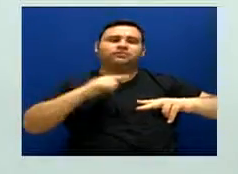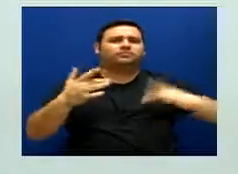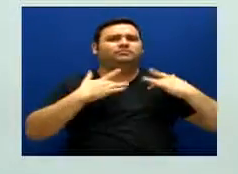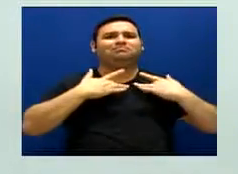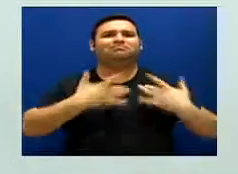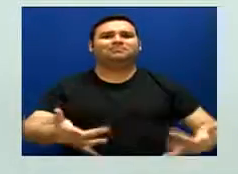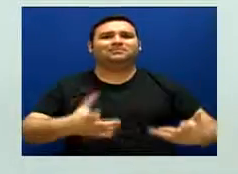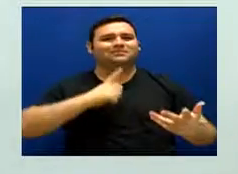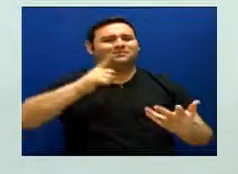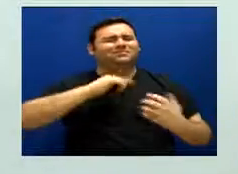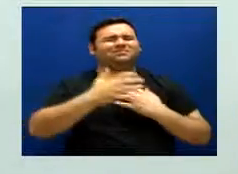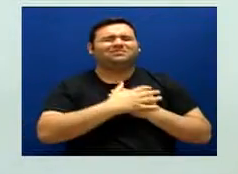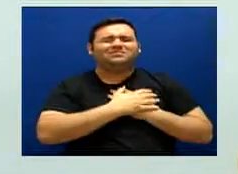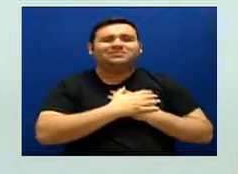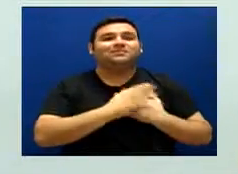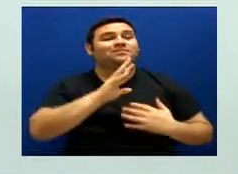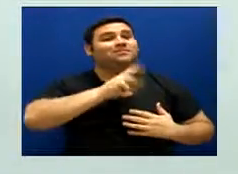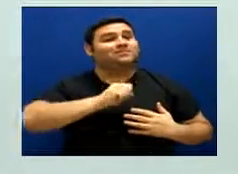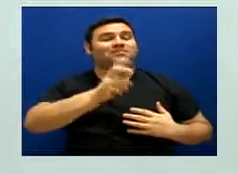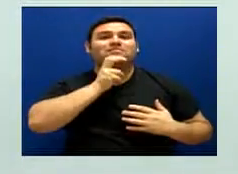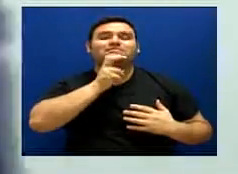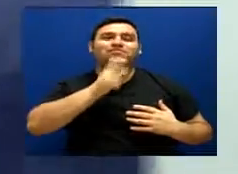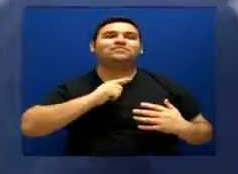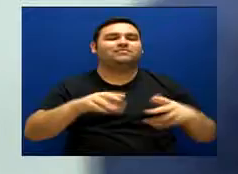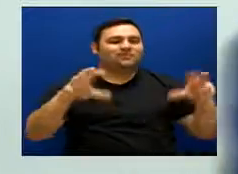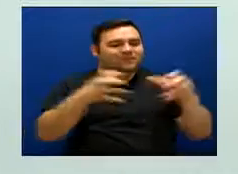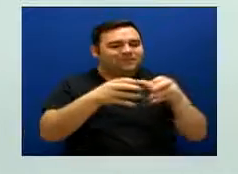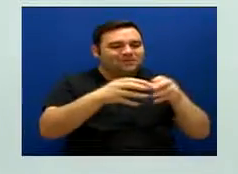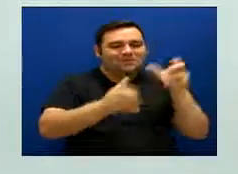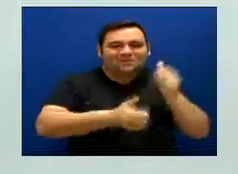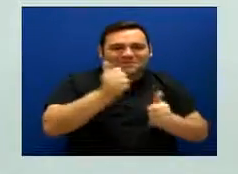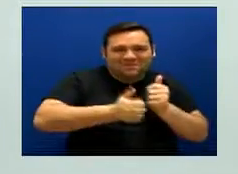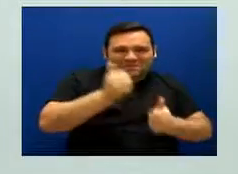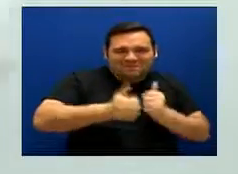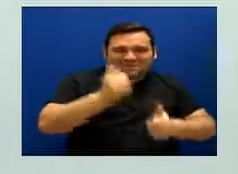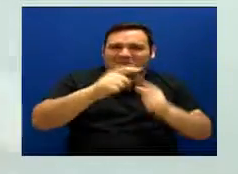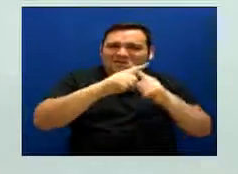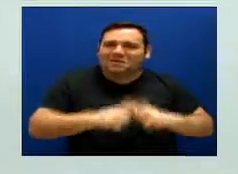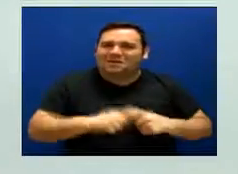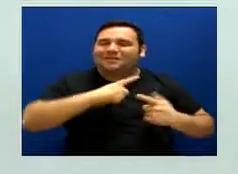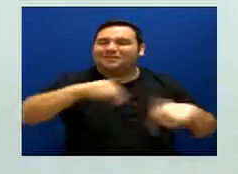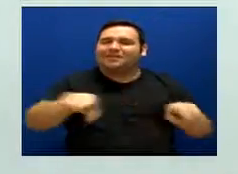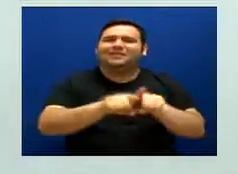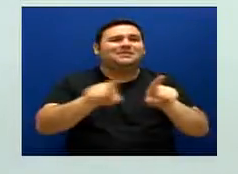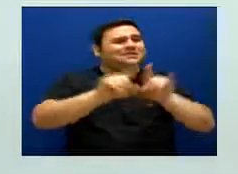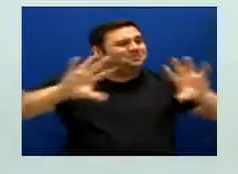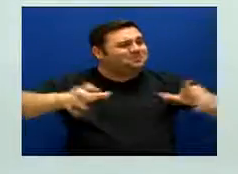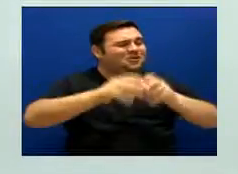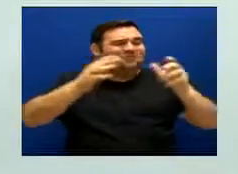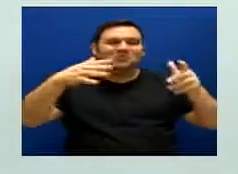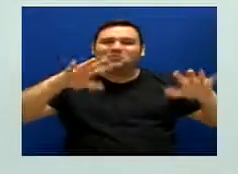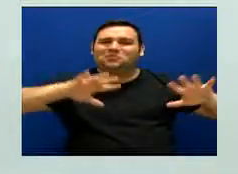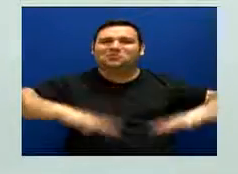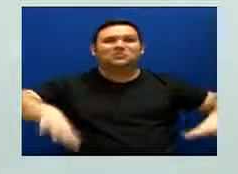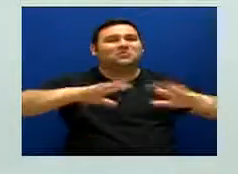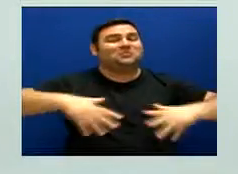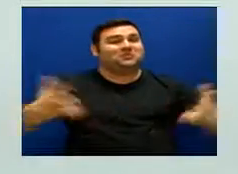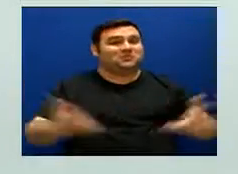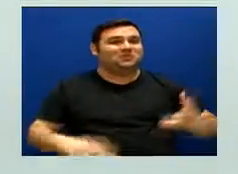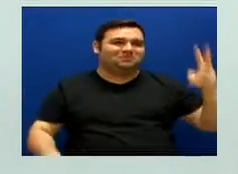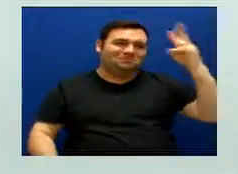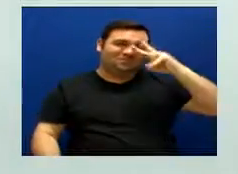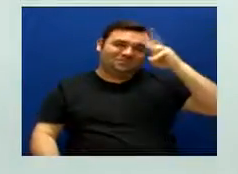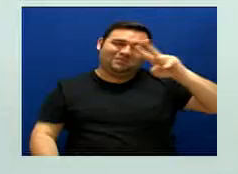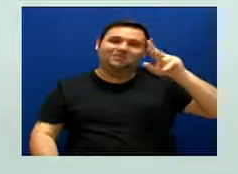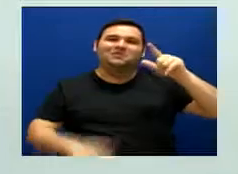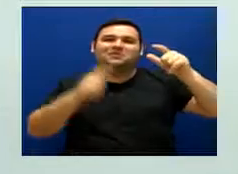por uma causa, por um carinho pela cidade, pelo time. E graças a tudo isso, a toda essa representação, hoje meu avô, ele é lembrado até